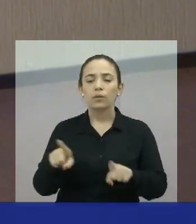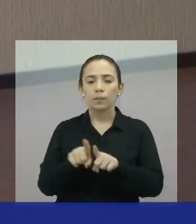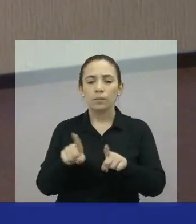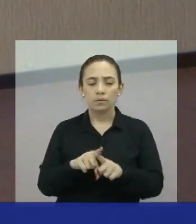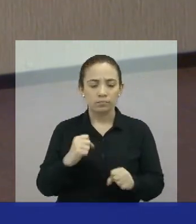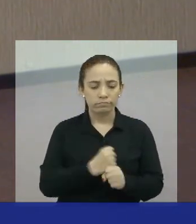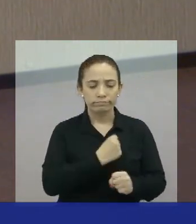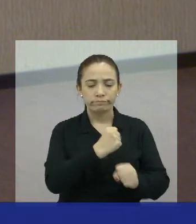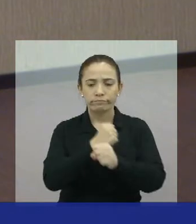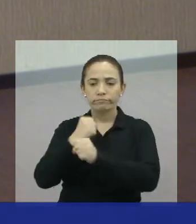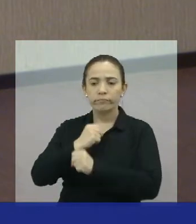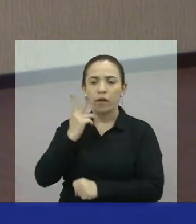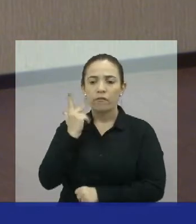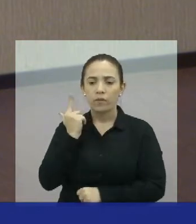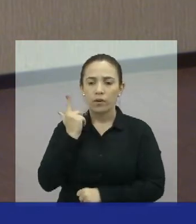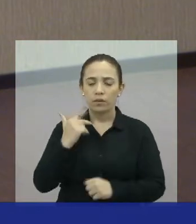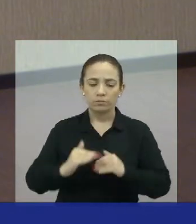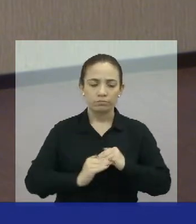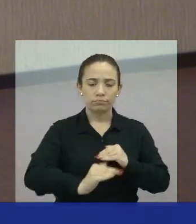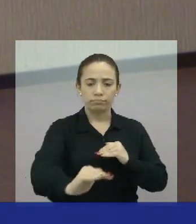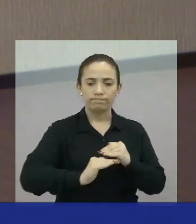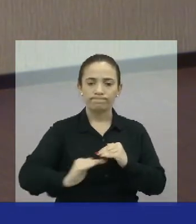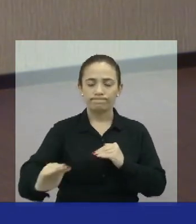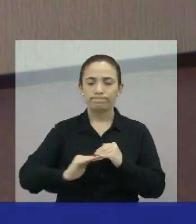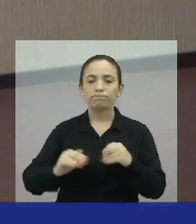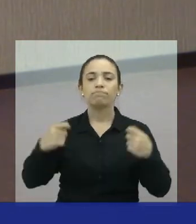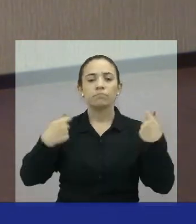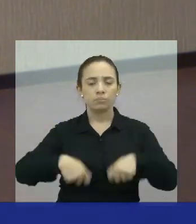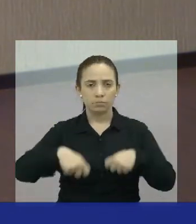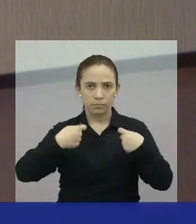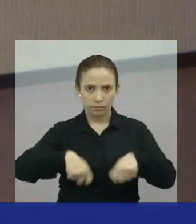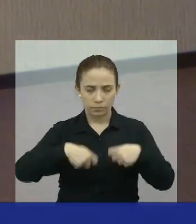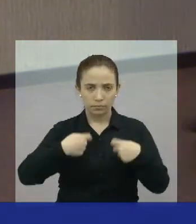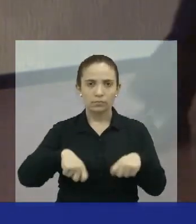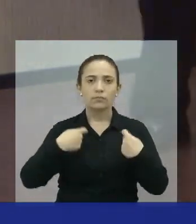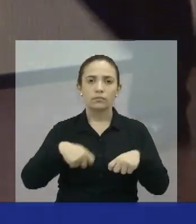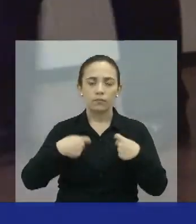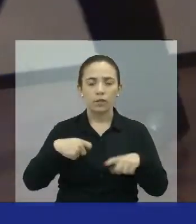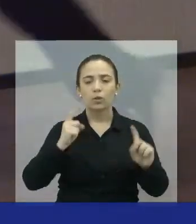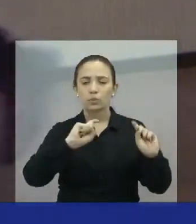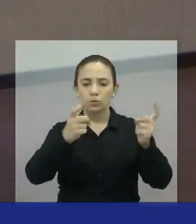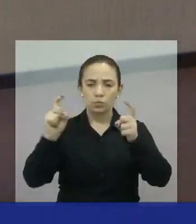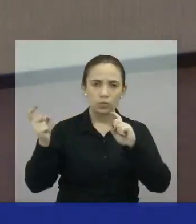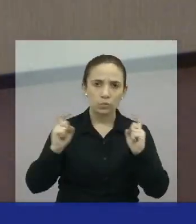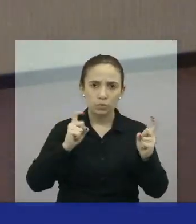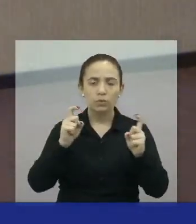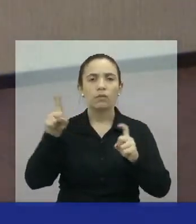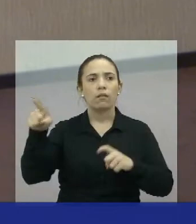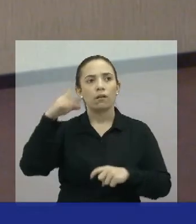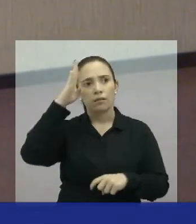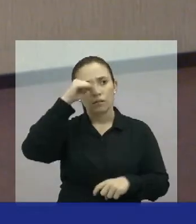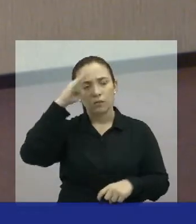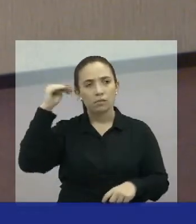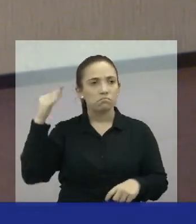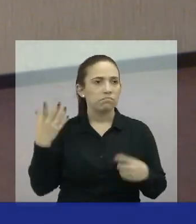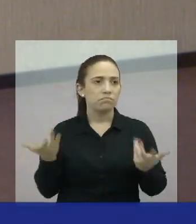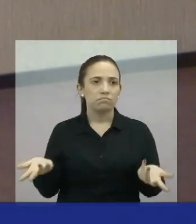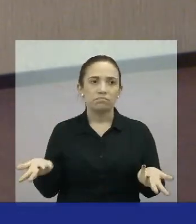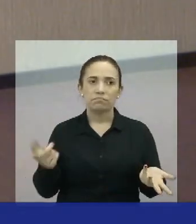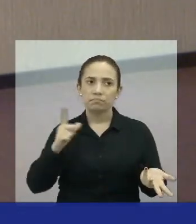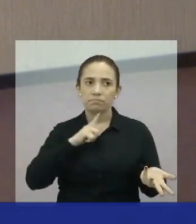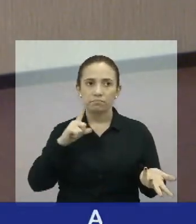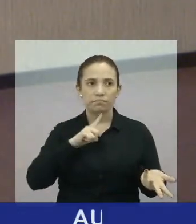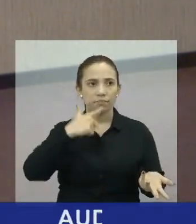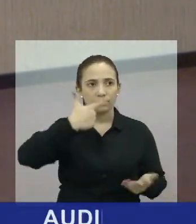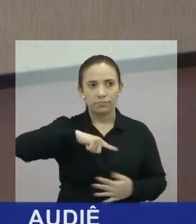de Fortaleza, que precisa ser também discutida com o Guilherme, com a Casa, com a Larissa,